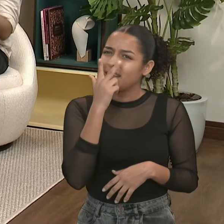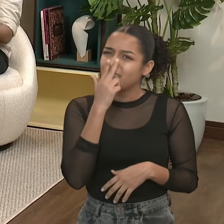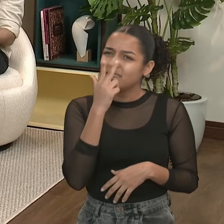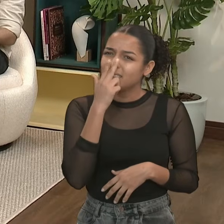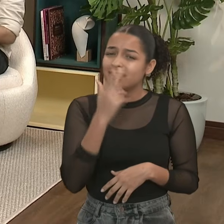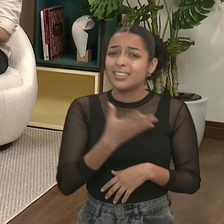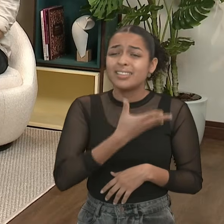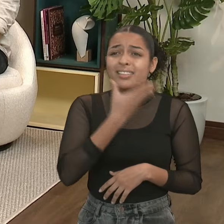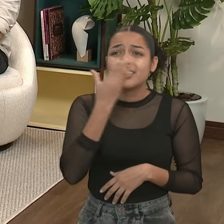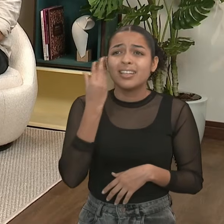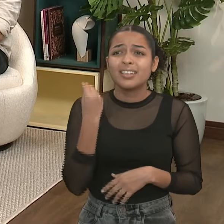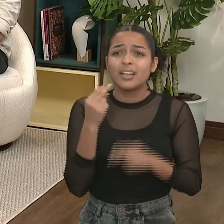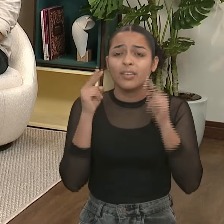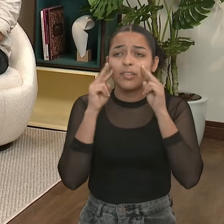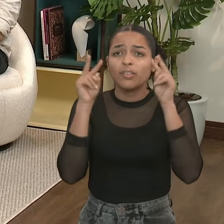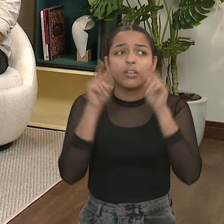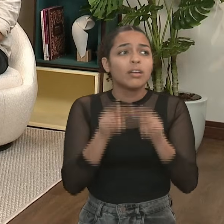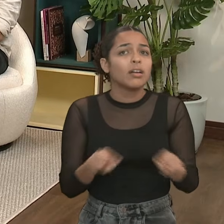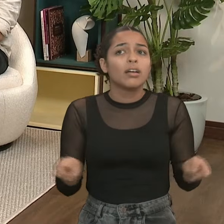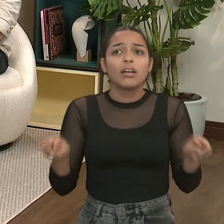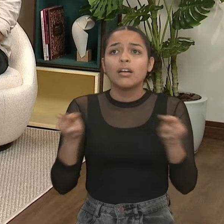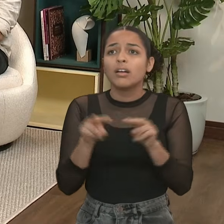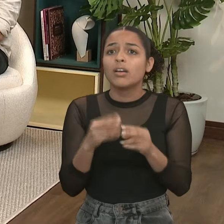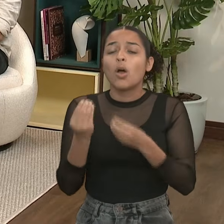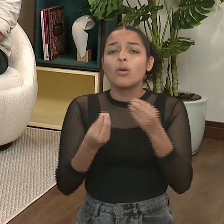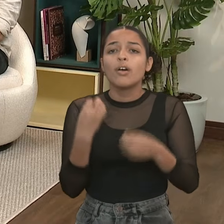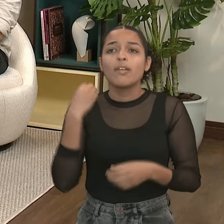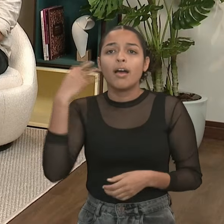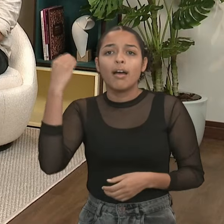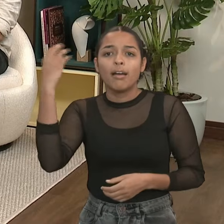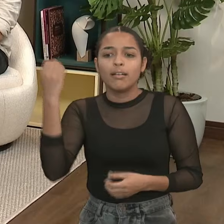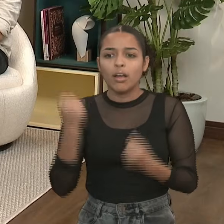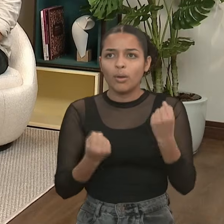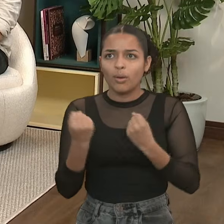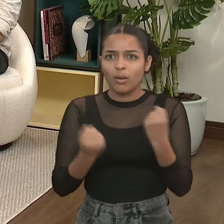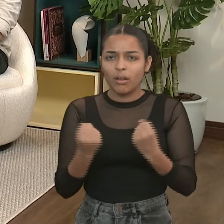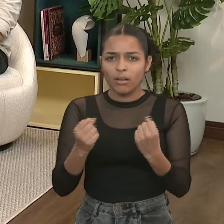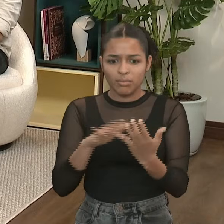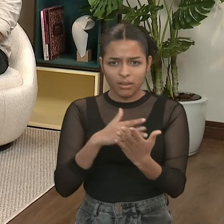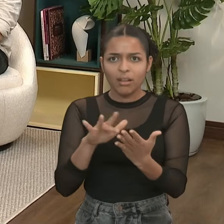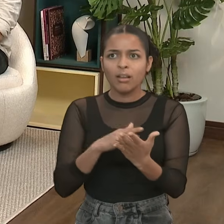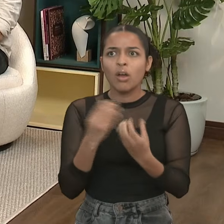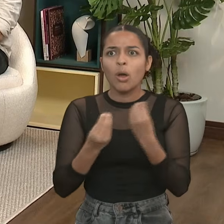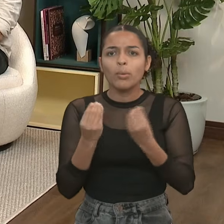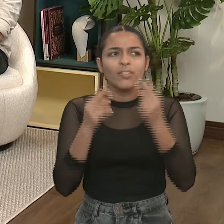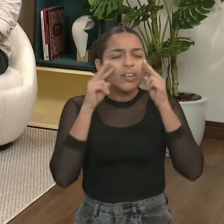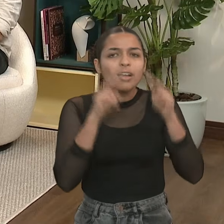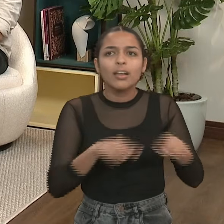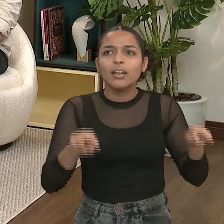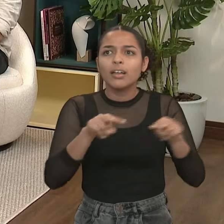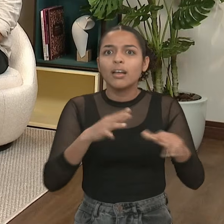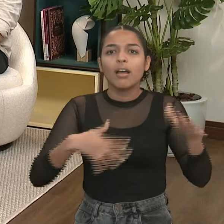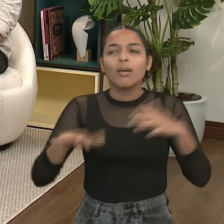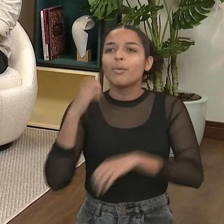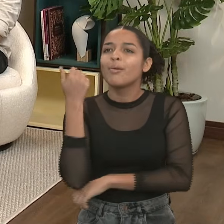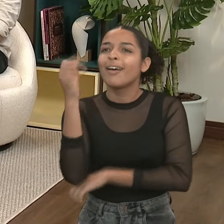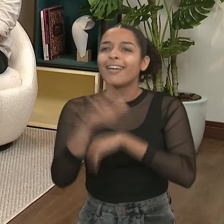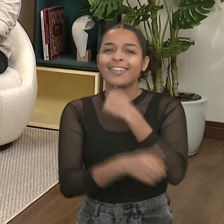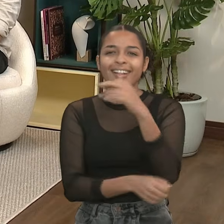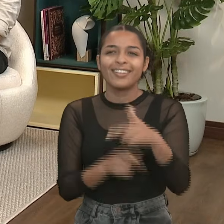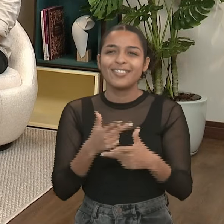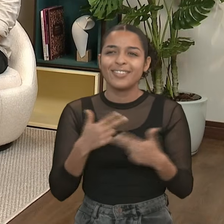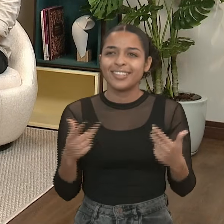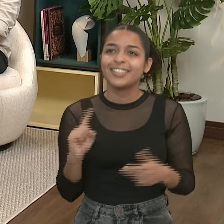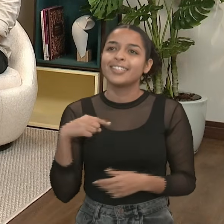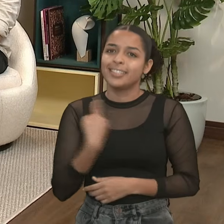paisagem de uma viagem ao utilizar o celular. E isso vale não só para as crianças e adolescentes, mas para nós adultos